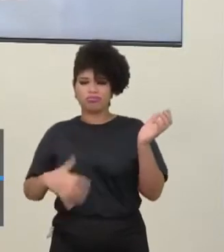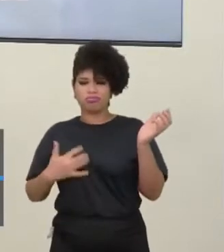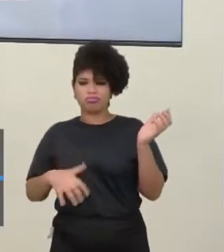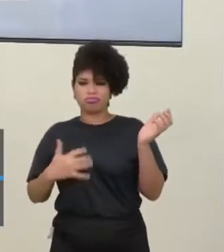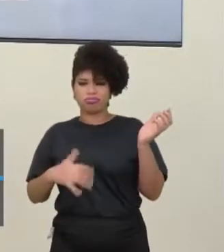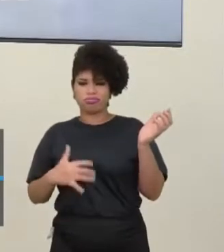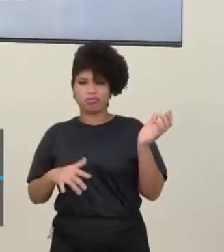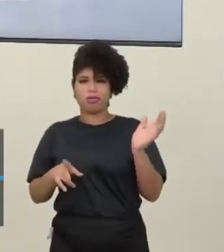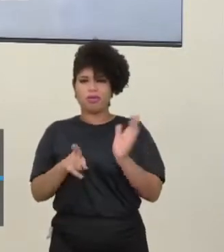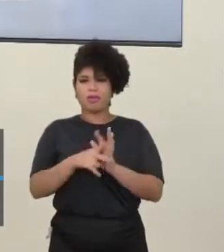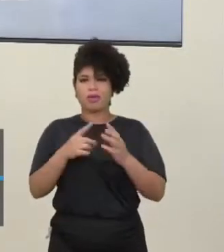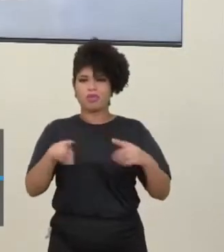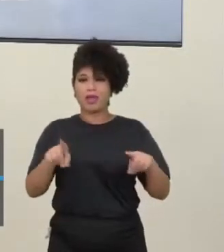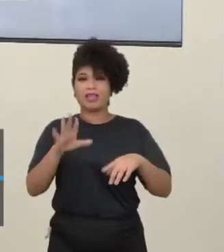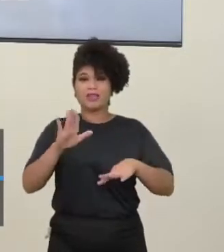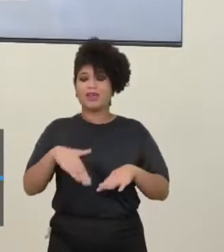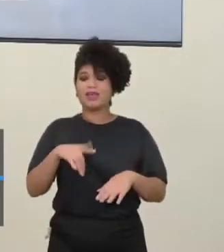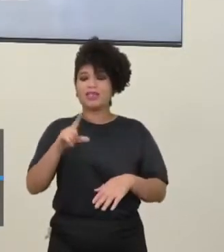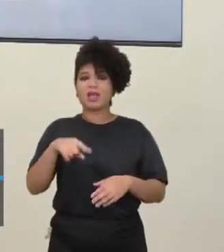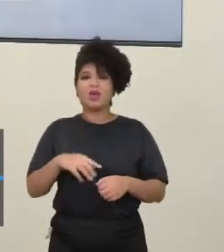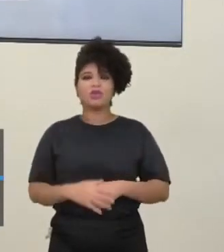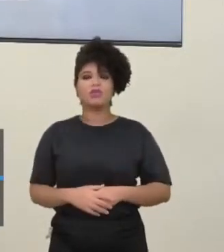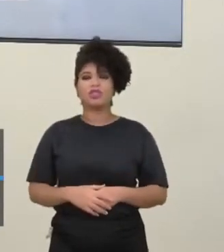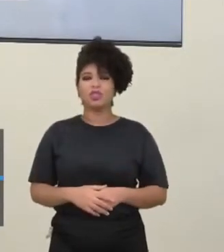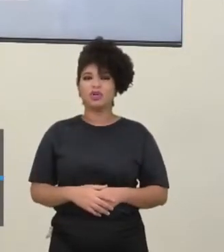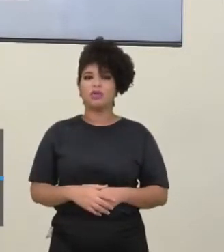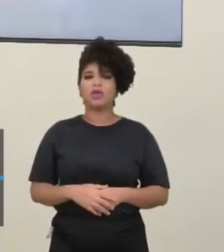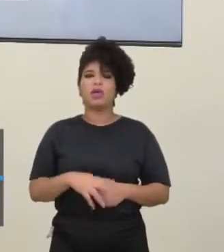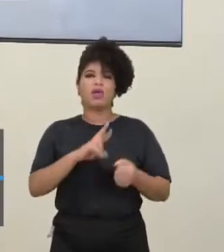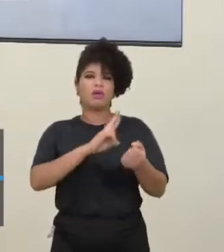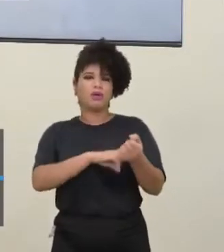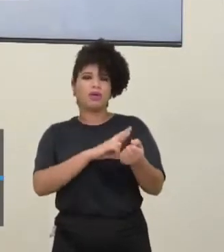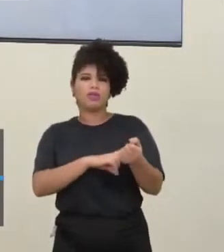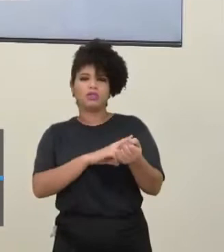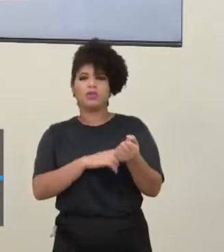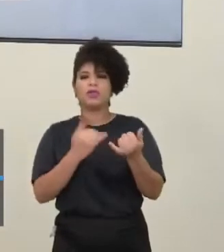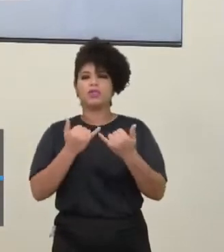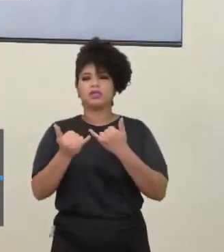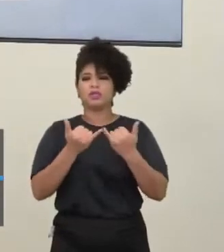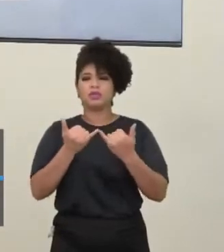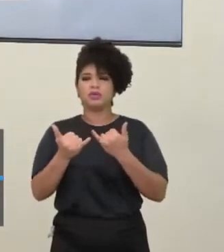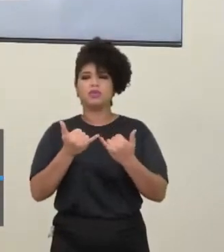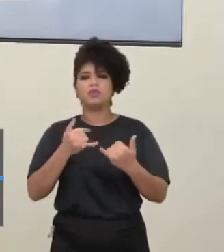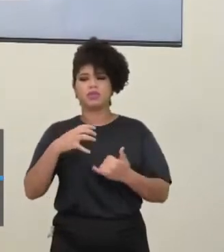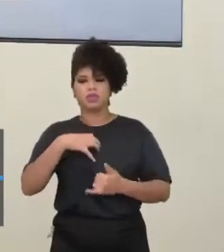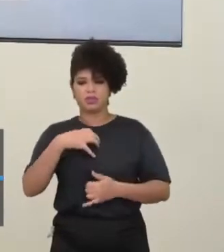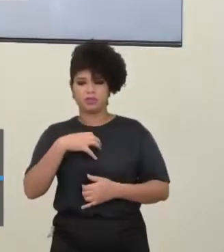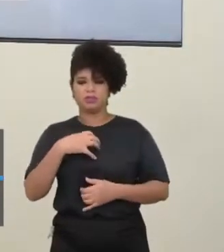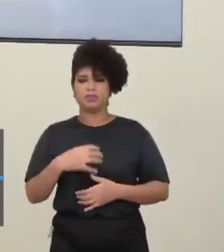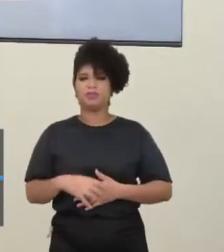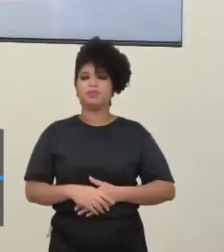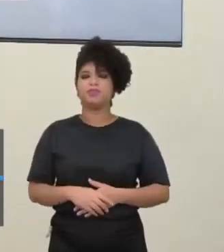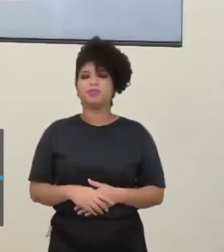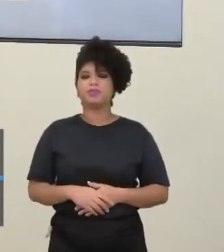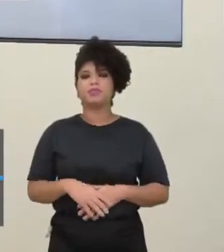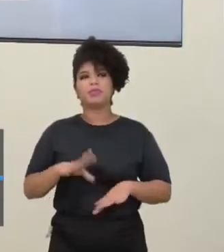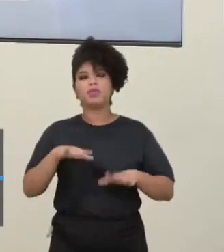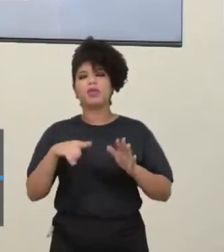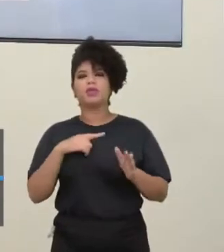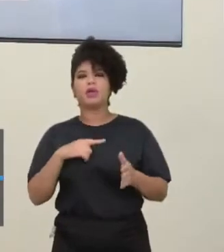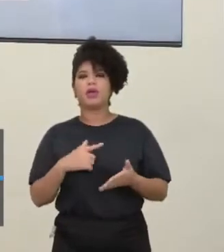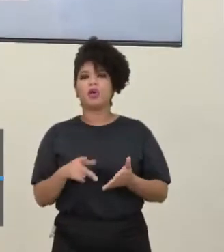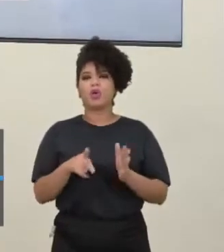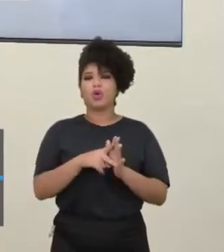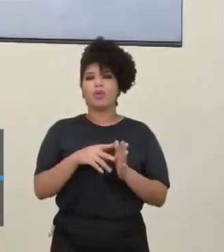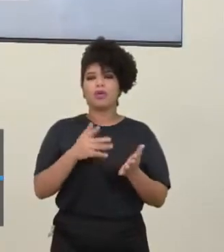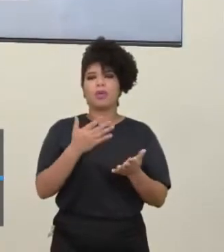diferentes, às vezes no mesmo estilo até. Vamos supor, você gosta muito do samba X. Aí o grupo X e o